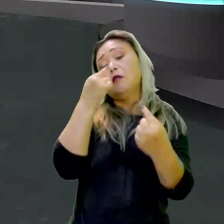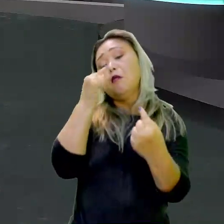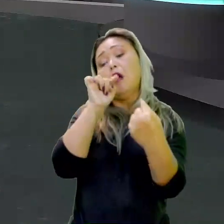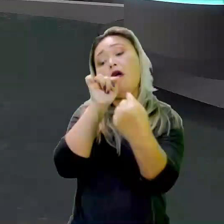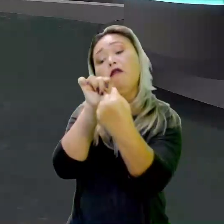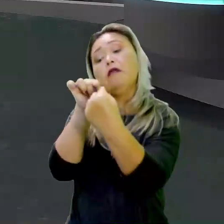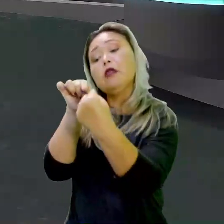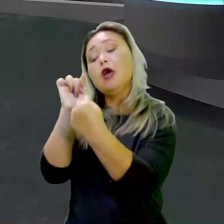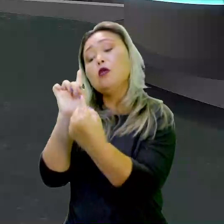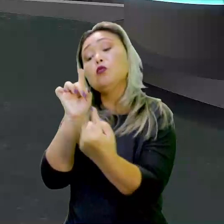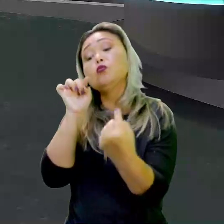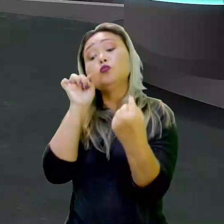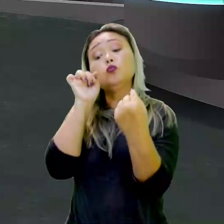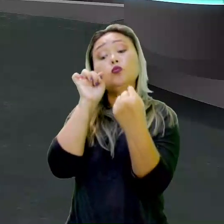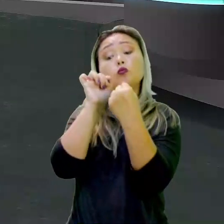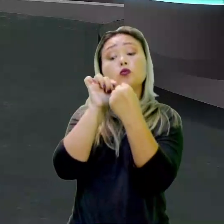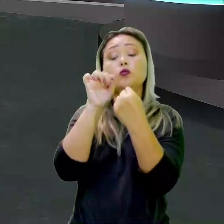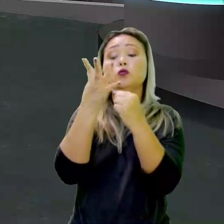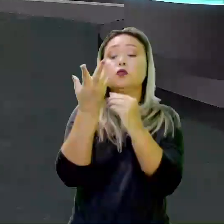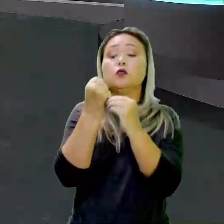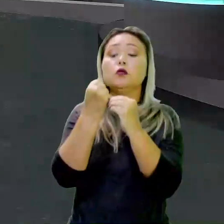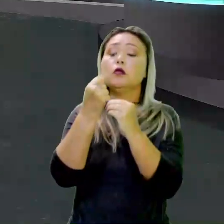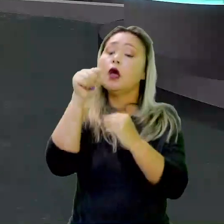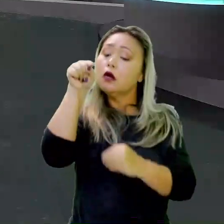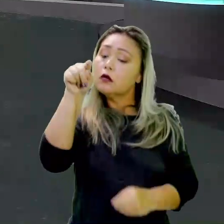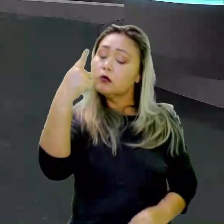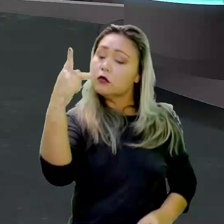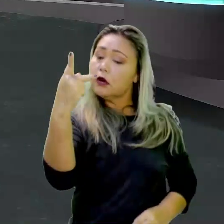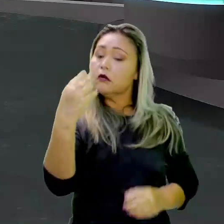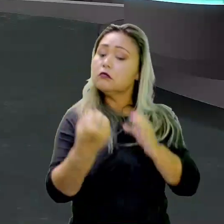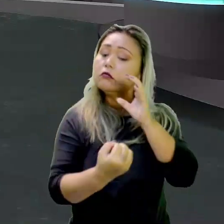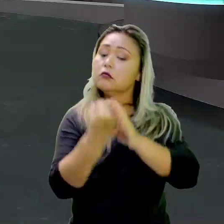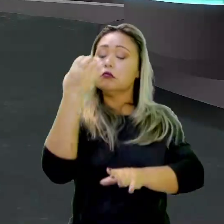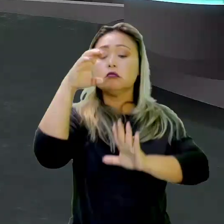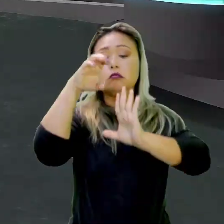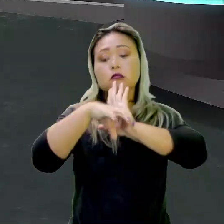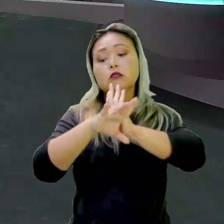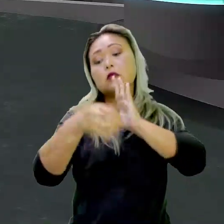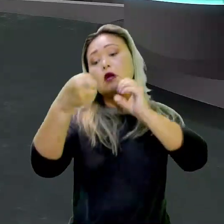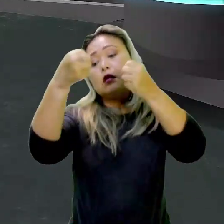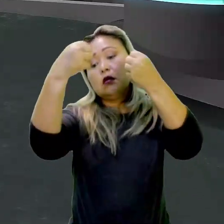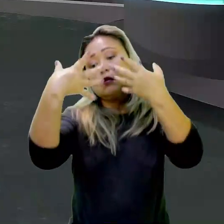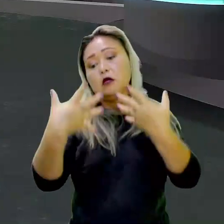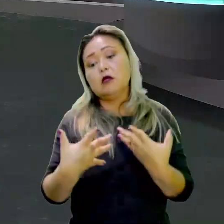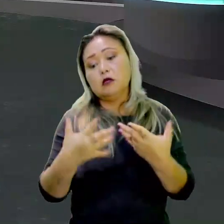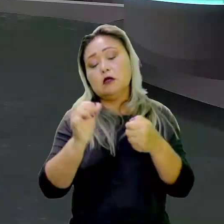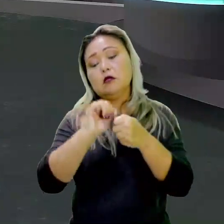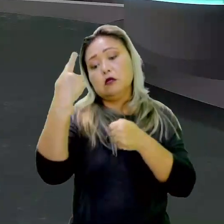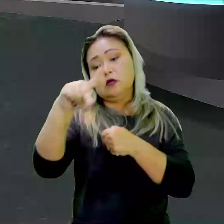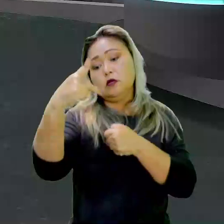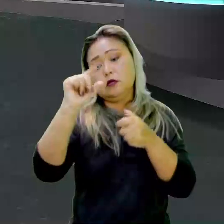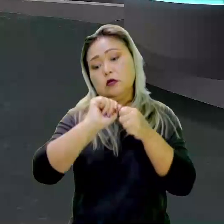arte. Então é daí que vai nascer o seu conceito, a sua explicação para o tipo de arte que